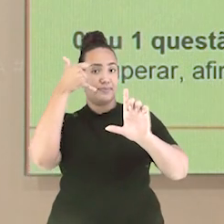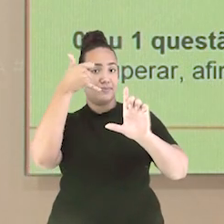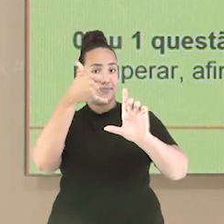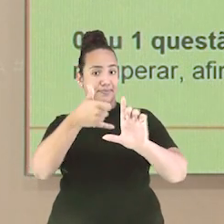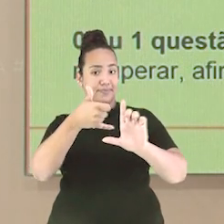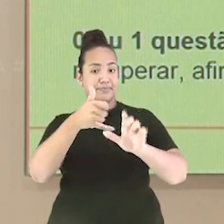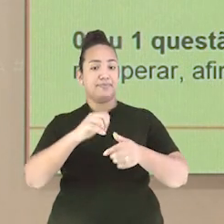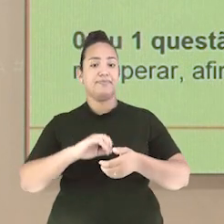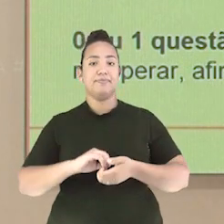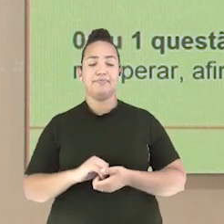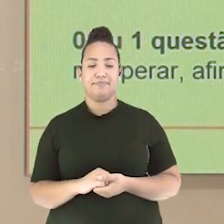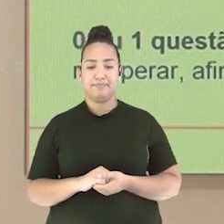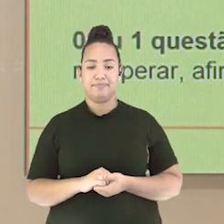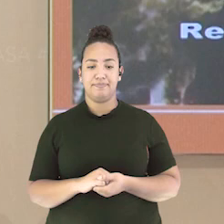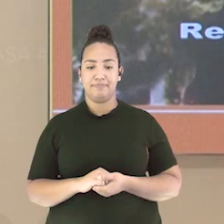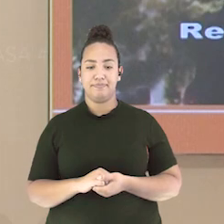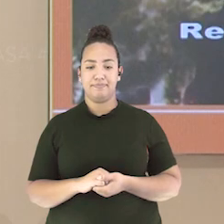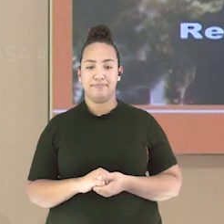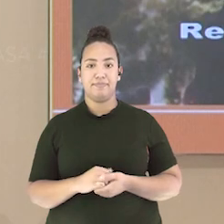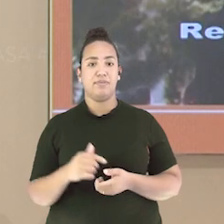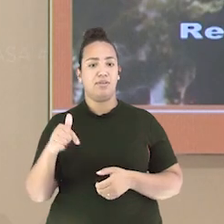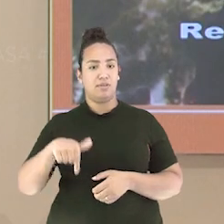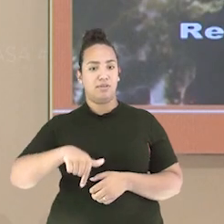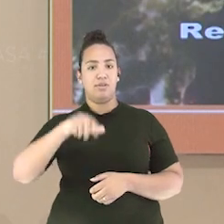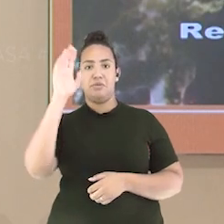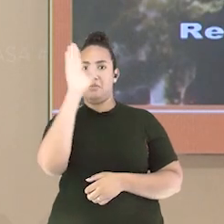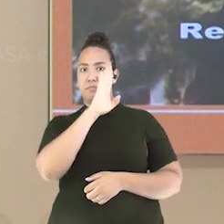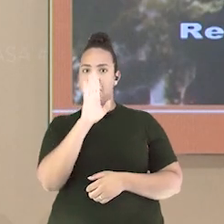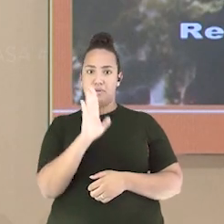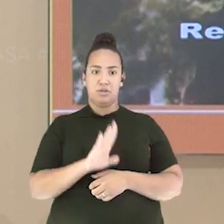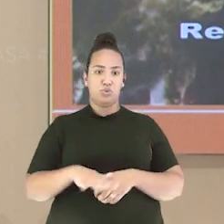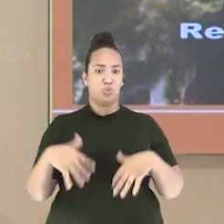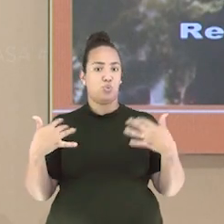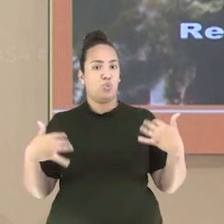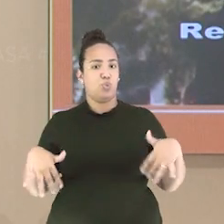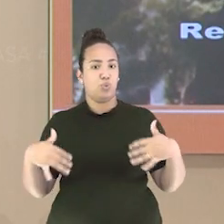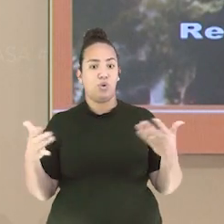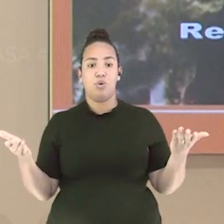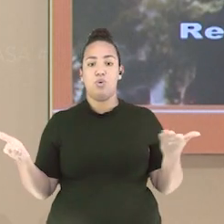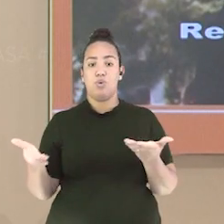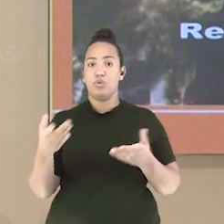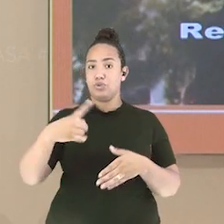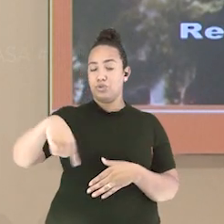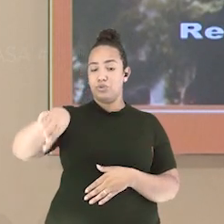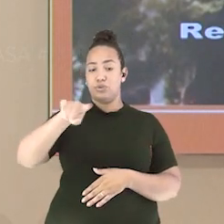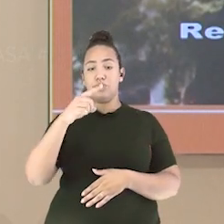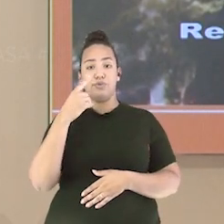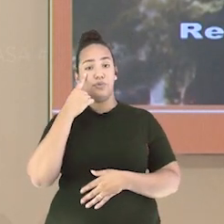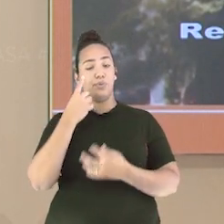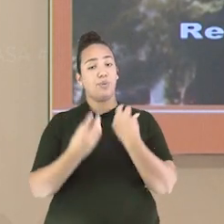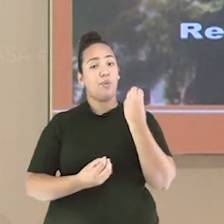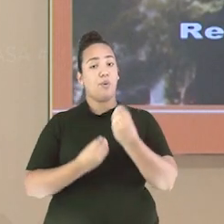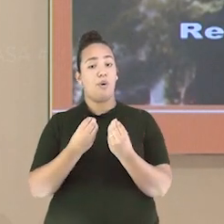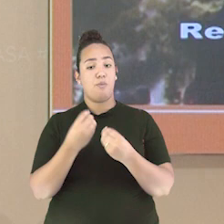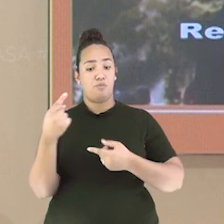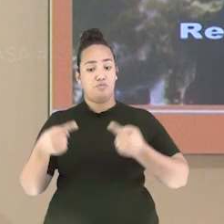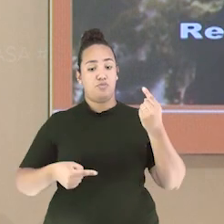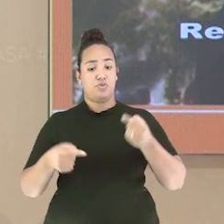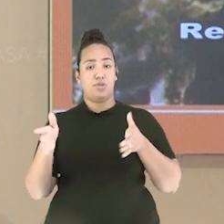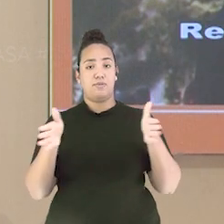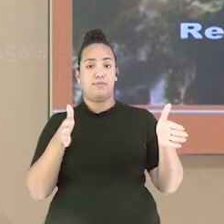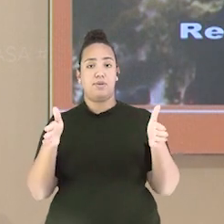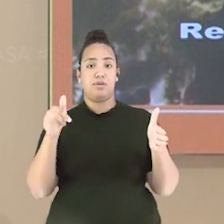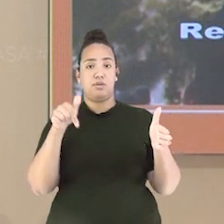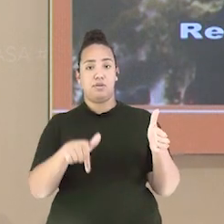que está aparecendo aqui na tela. O país agitado esse Brasil, hein? Hoje conseguimos ver como era a política durante